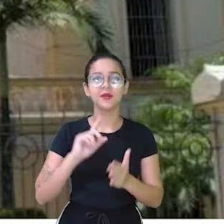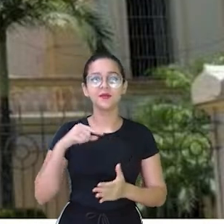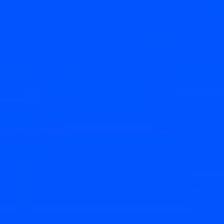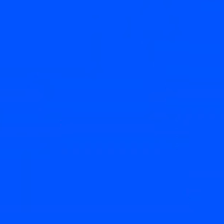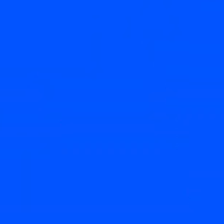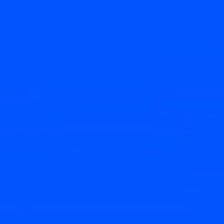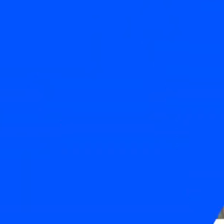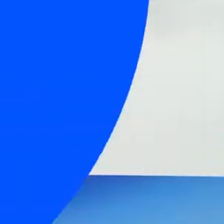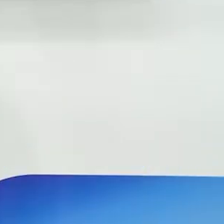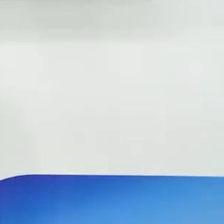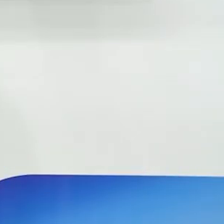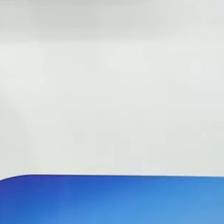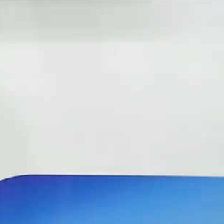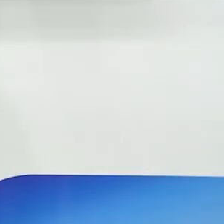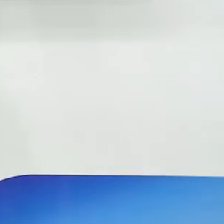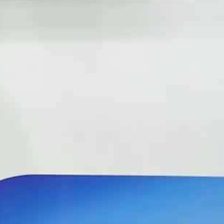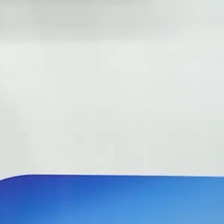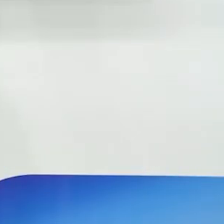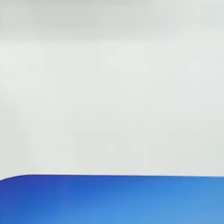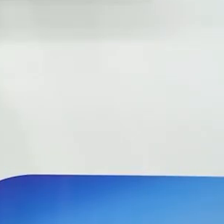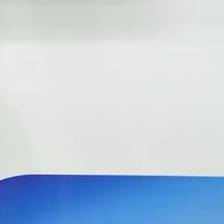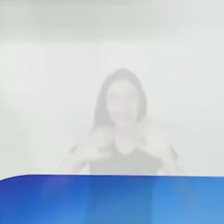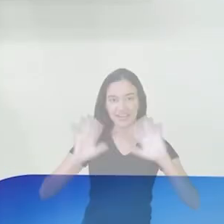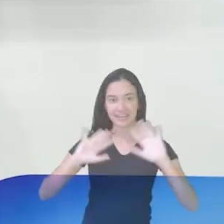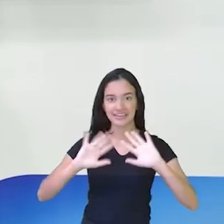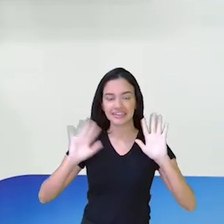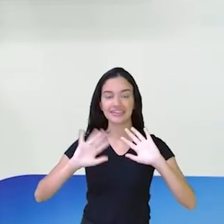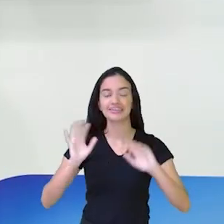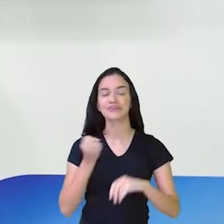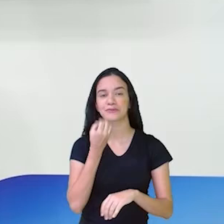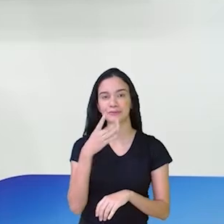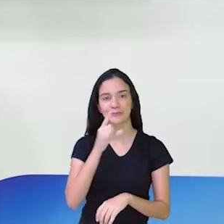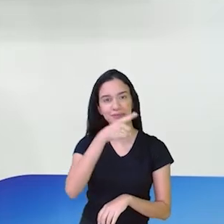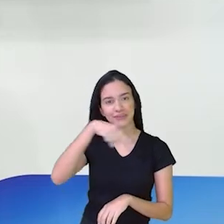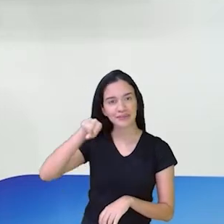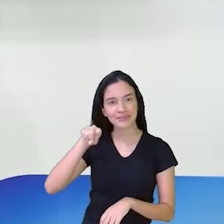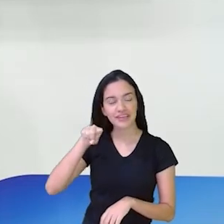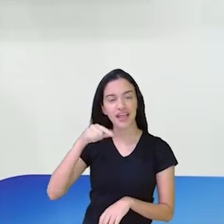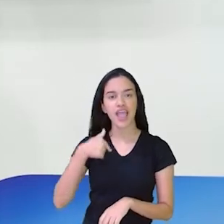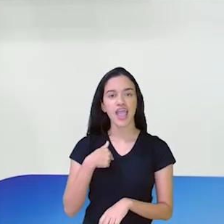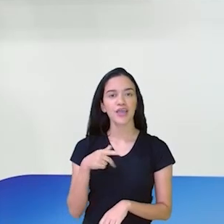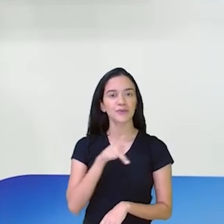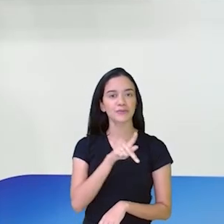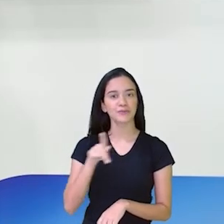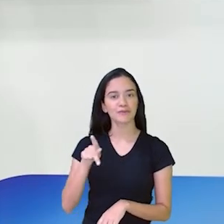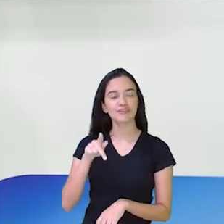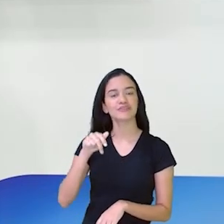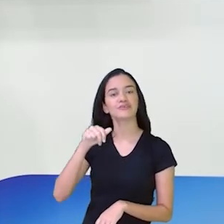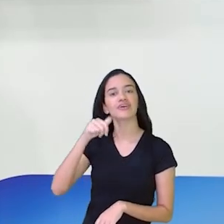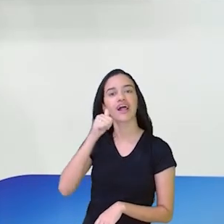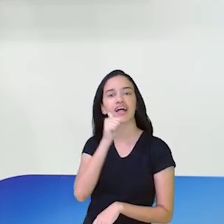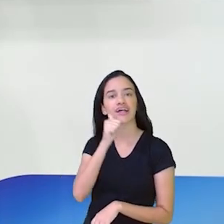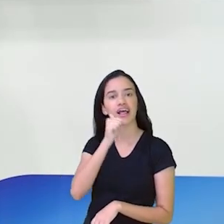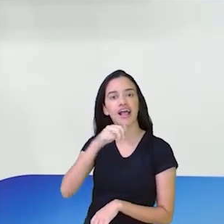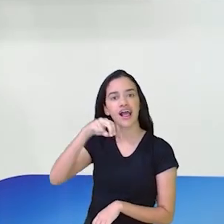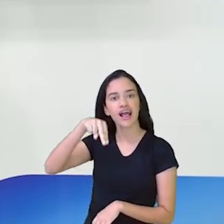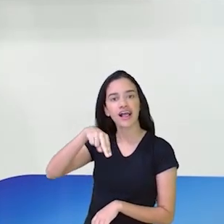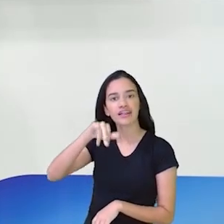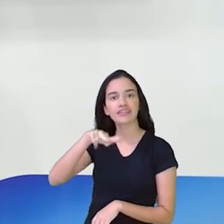próxima! Olá, turminha, tudo bem com vocês? Sou professora Nívia, da EMAD, e conforme eu prometido a